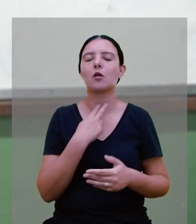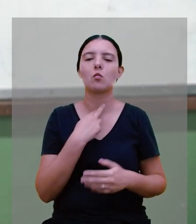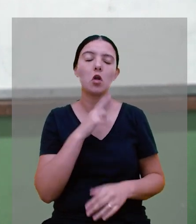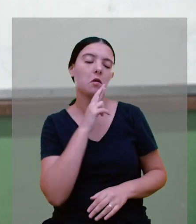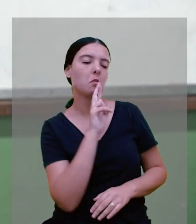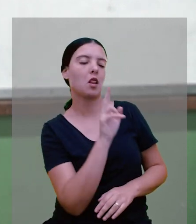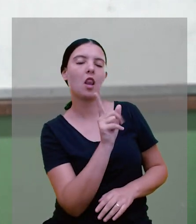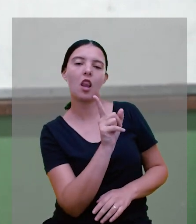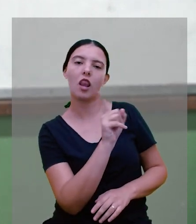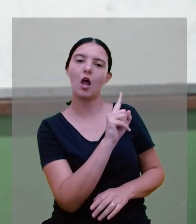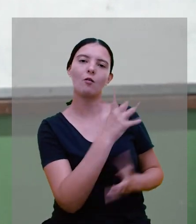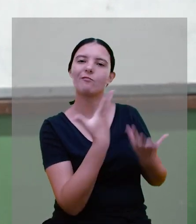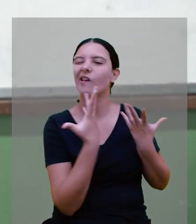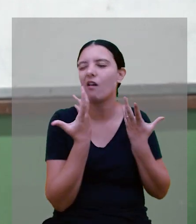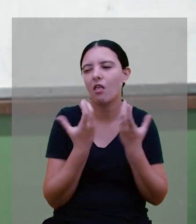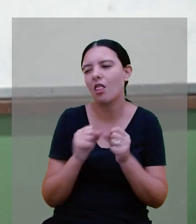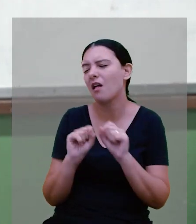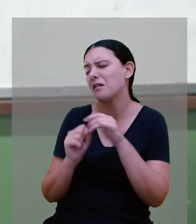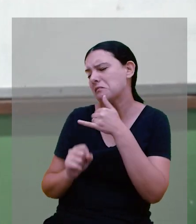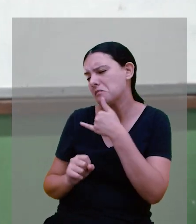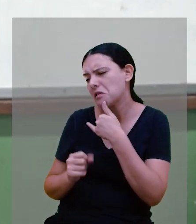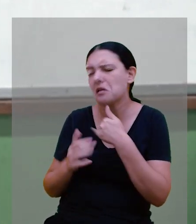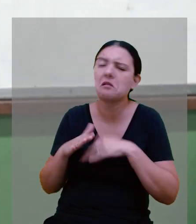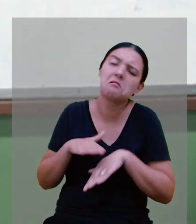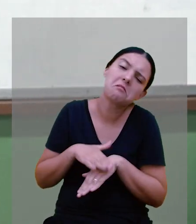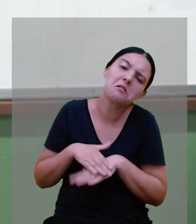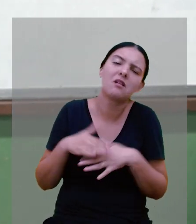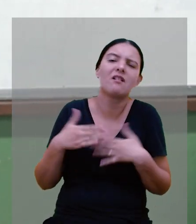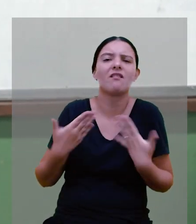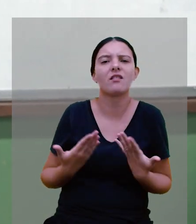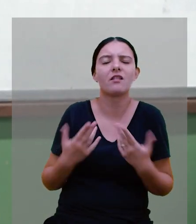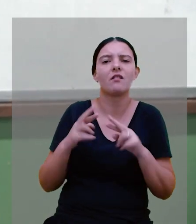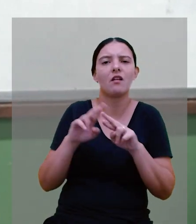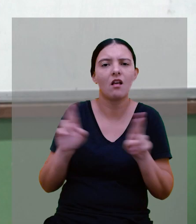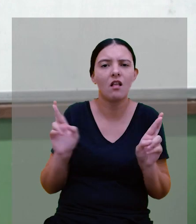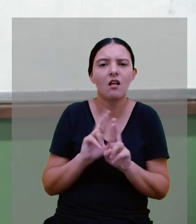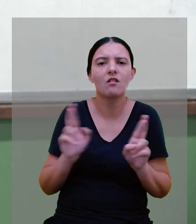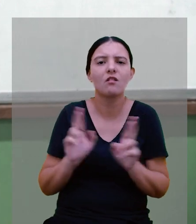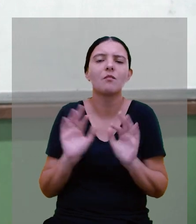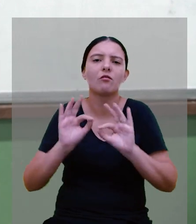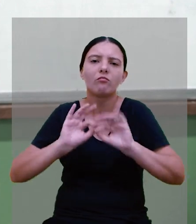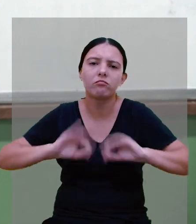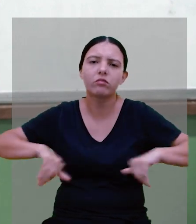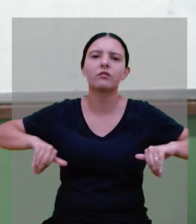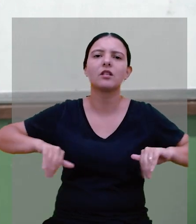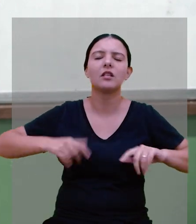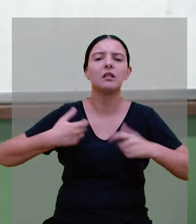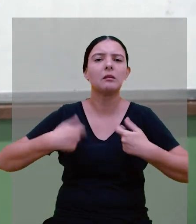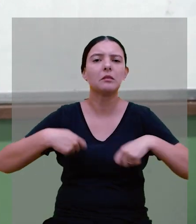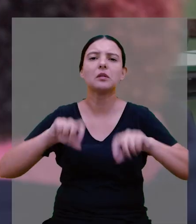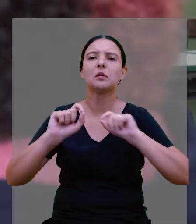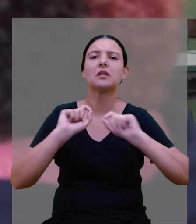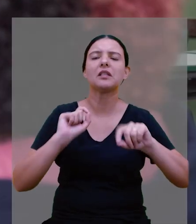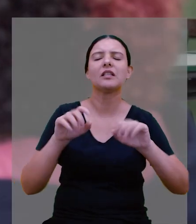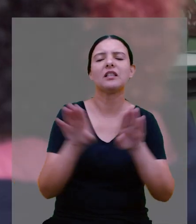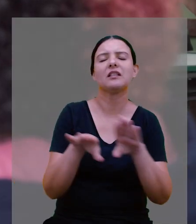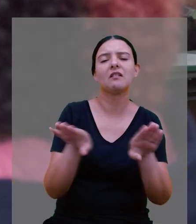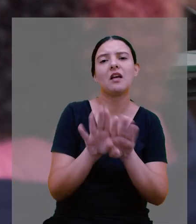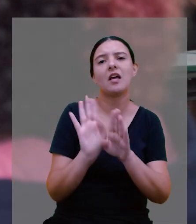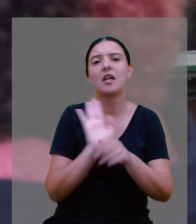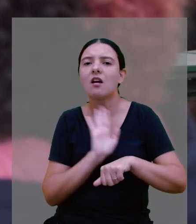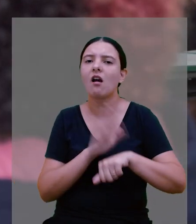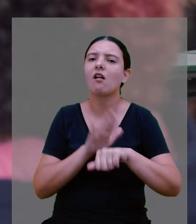um não, que põe ele triste e passivo diante do rompimento amoroso, ele precisa reagir com uma atitude